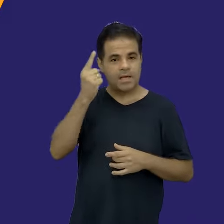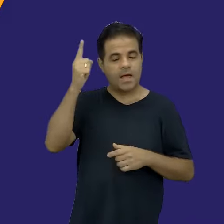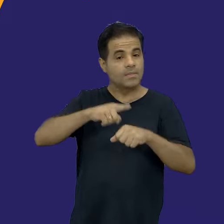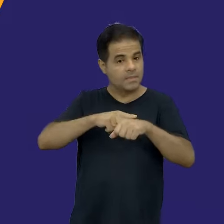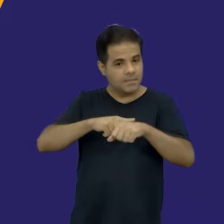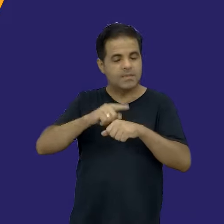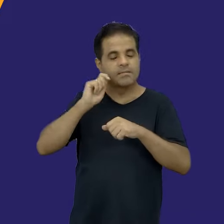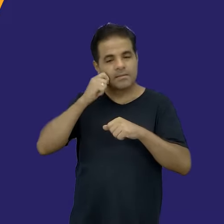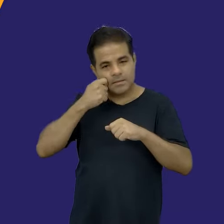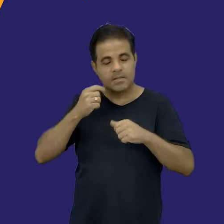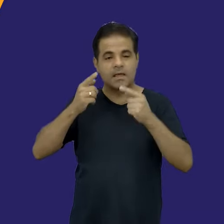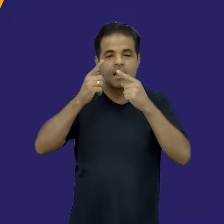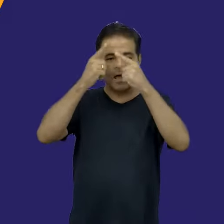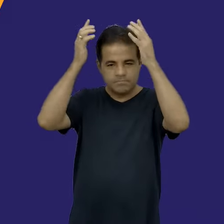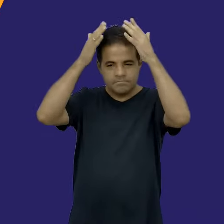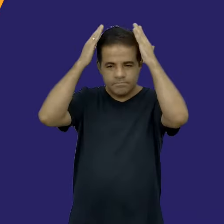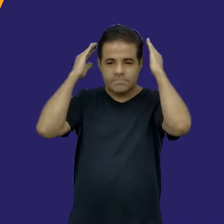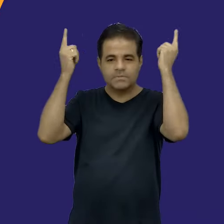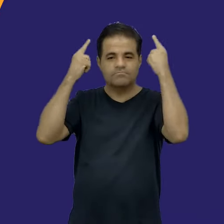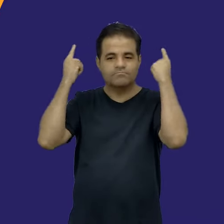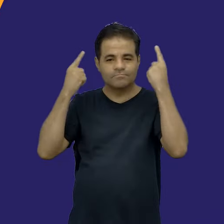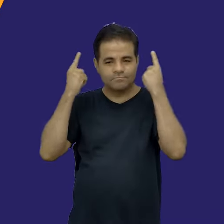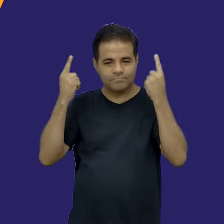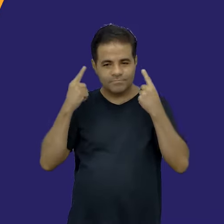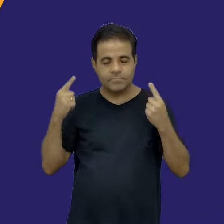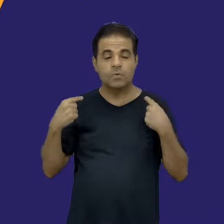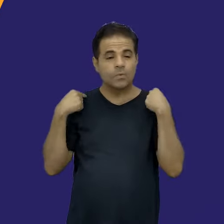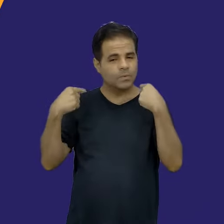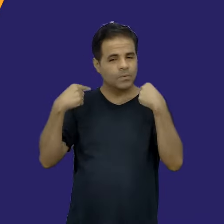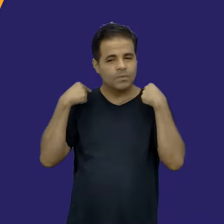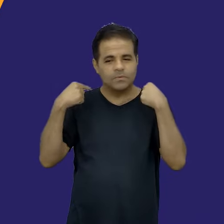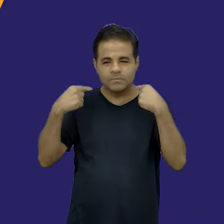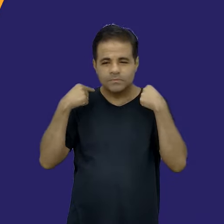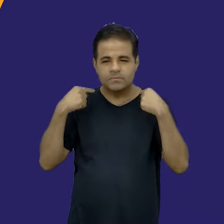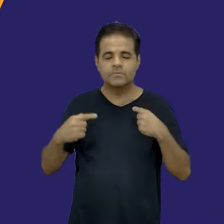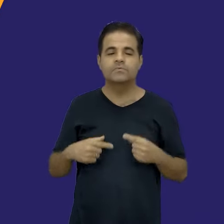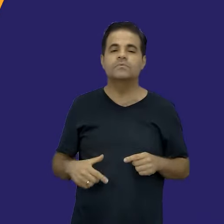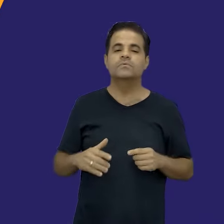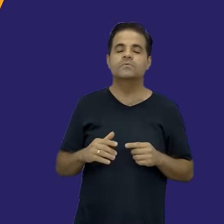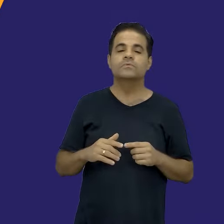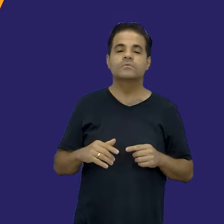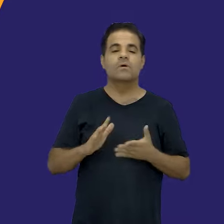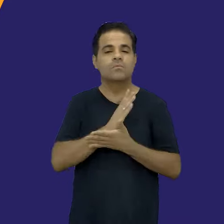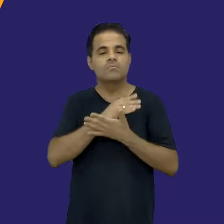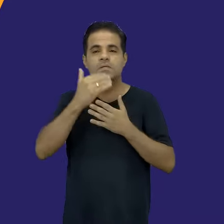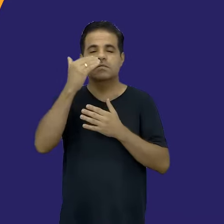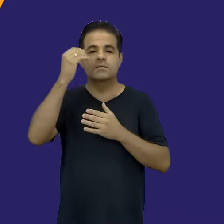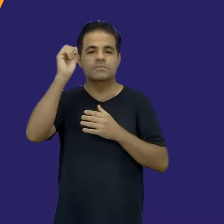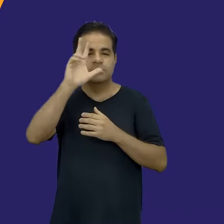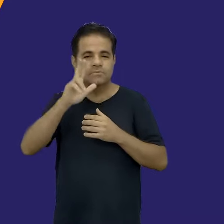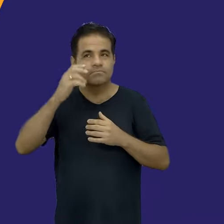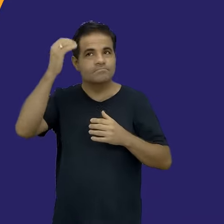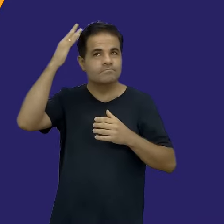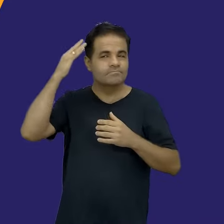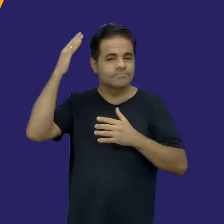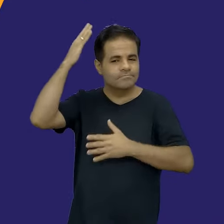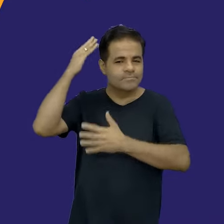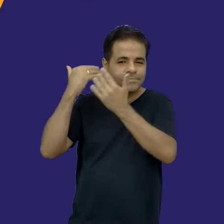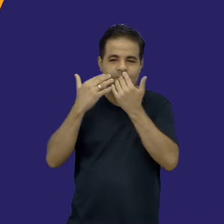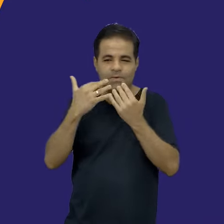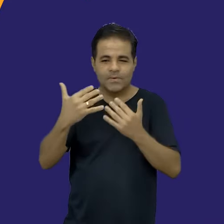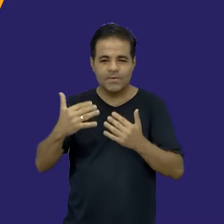negra, com cabelos cacheados, curto, com algumas luzes. Eu uso óculos, o meu óculos é